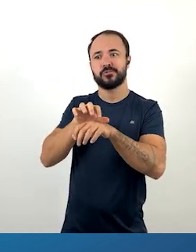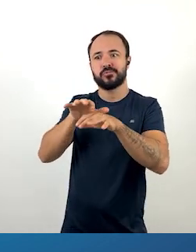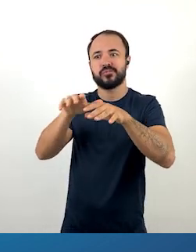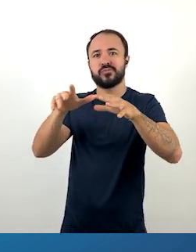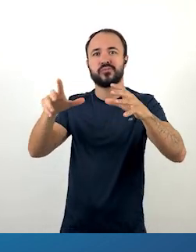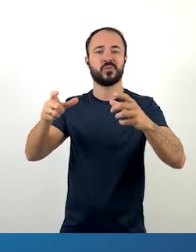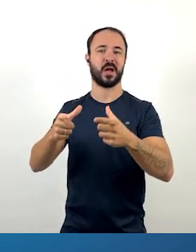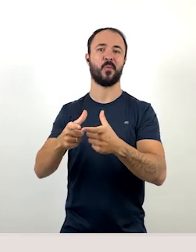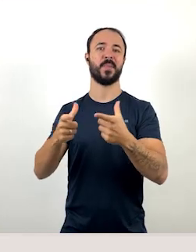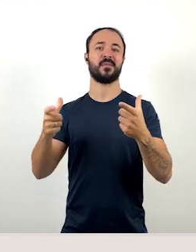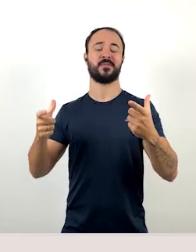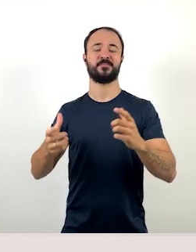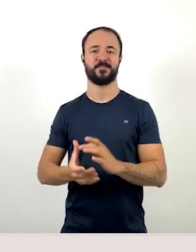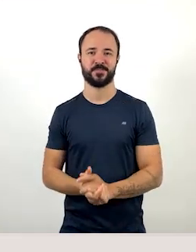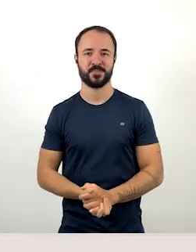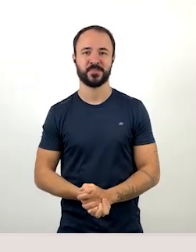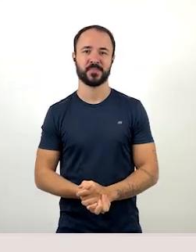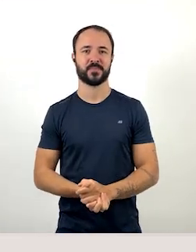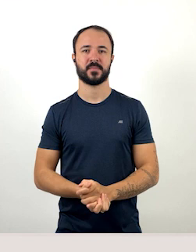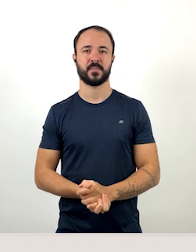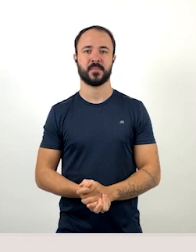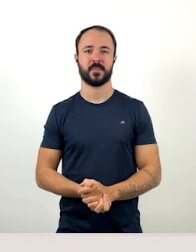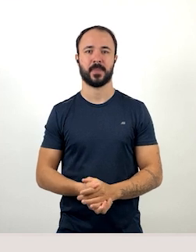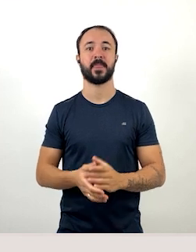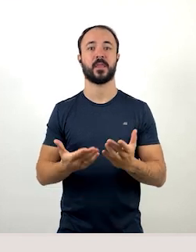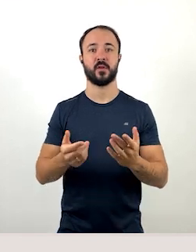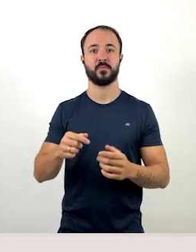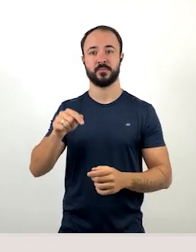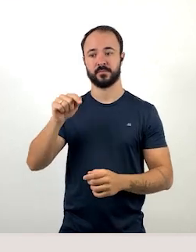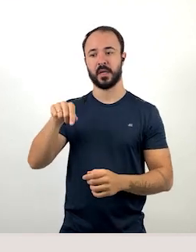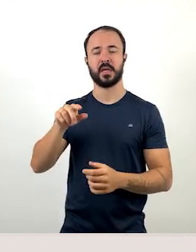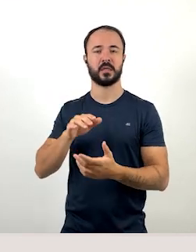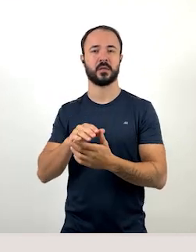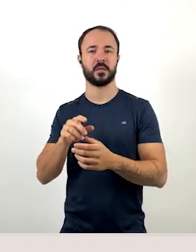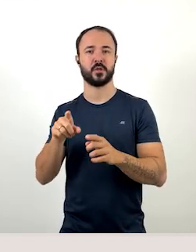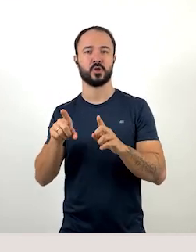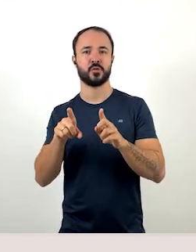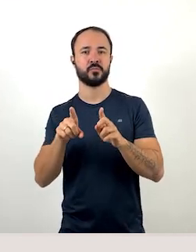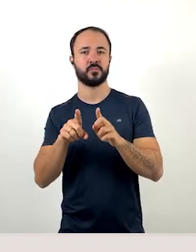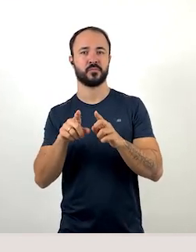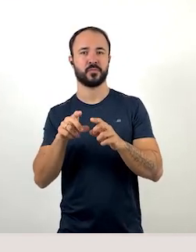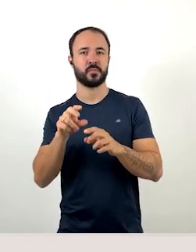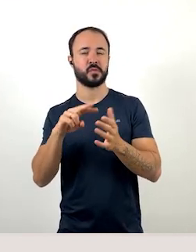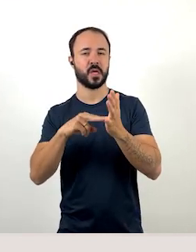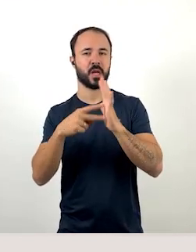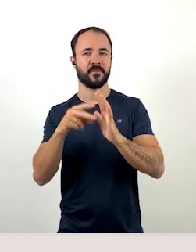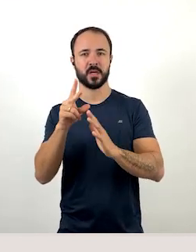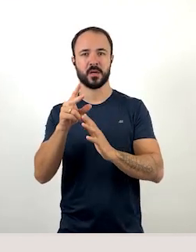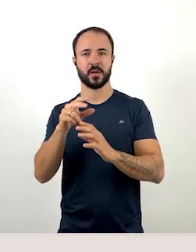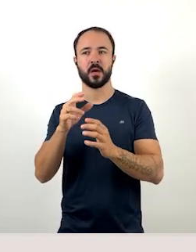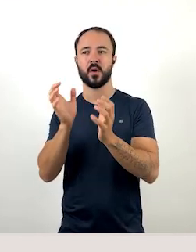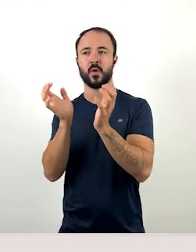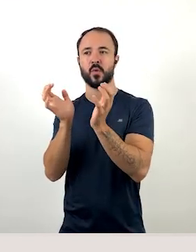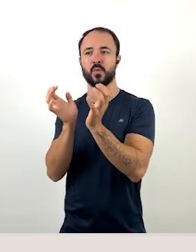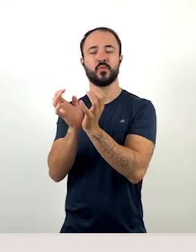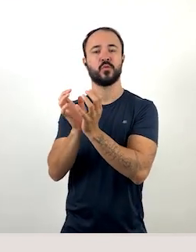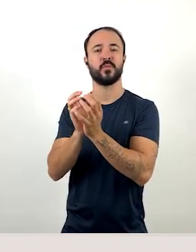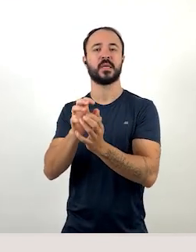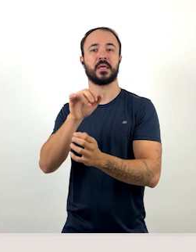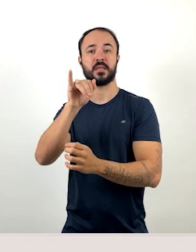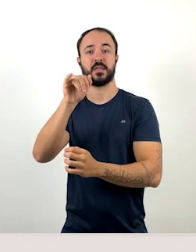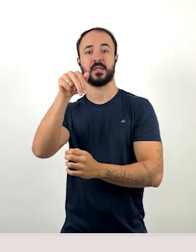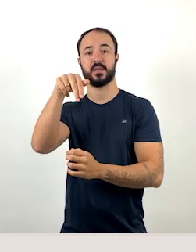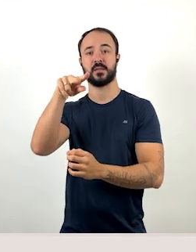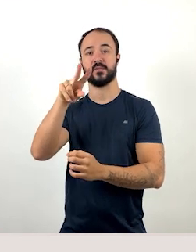toda a cadeia alimentar. Para ser caracterizada como espécie invasora, essas espécies precisam se adaptar ao ambiente.